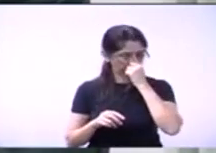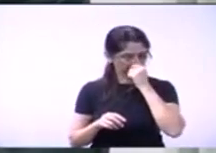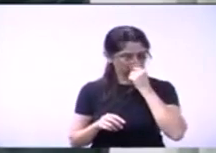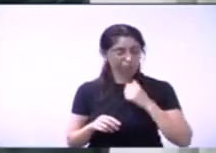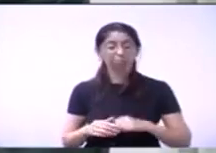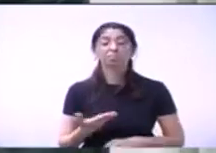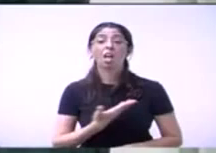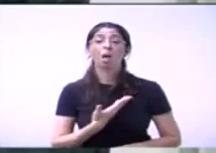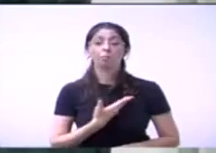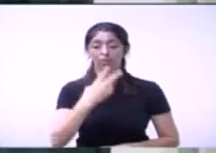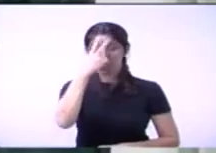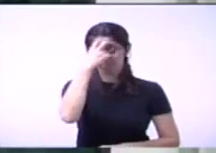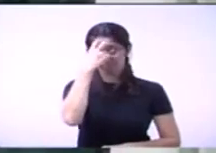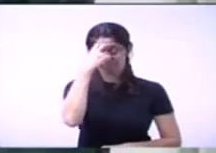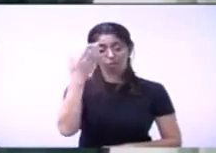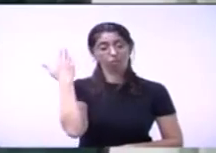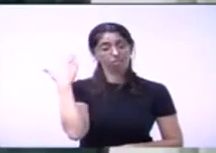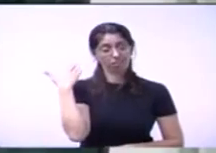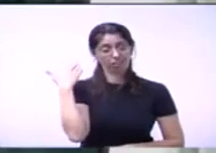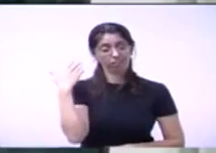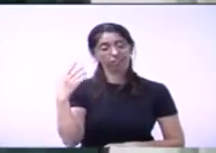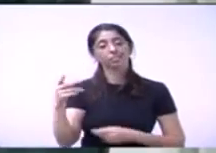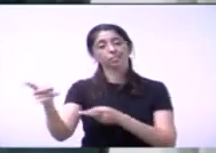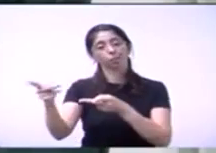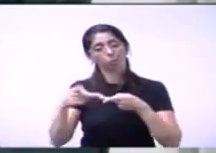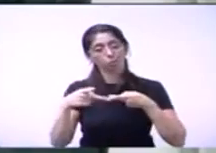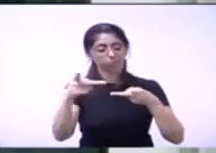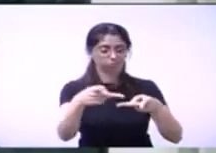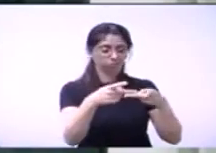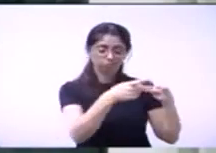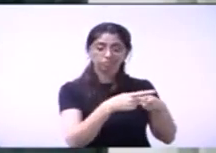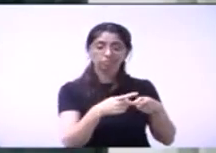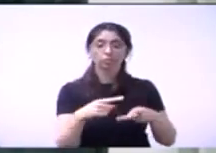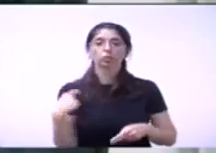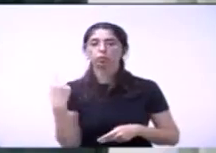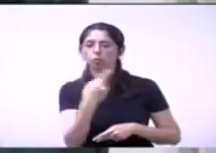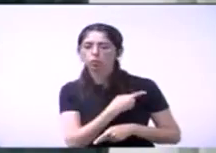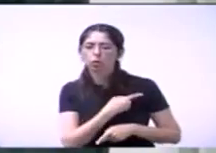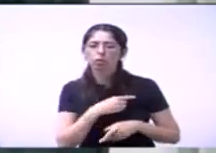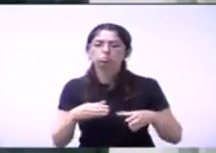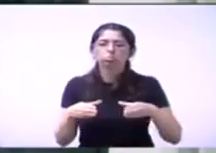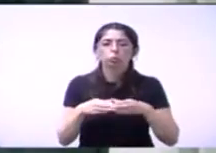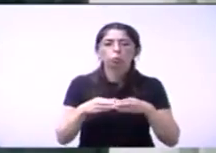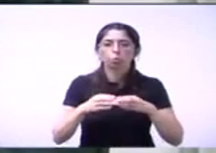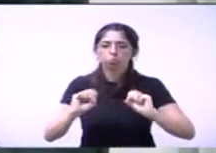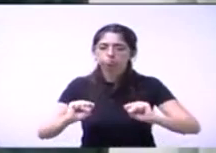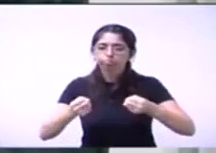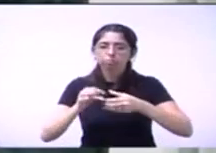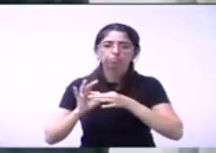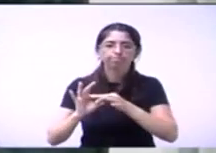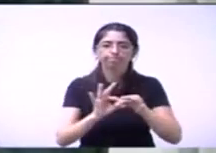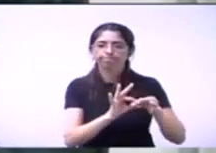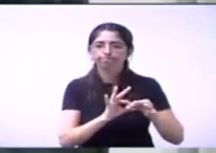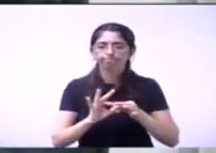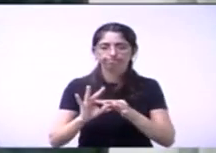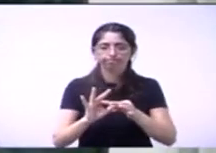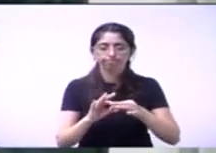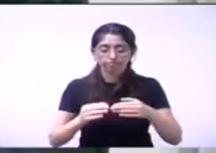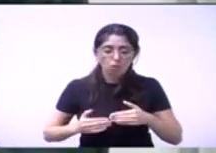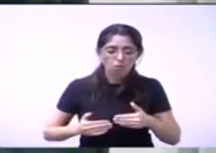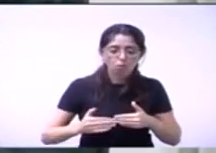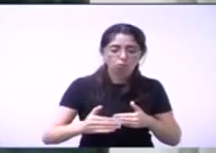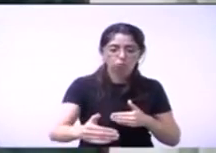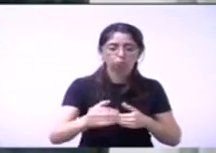nosso nobre amigo Valadão, que nós estamos formando um grupo forte para disputar as eleições de